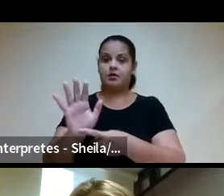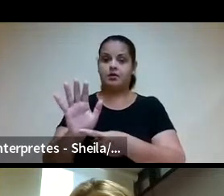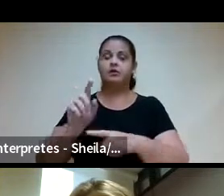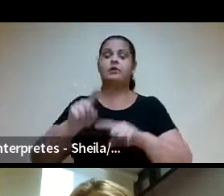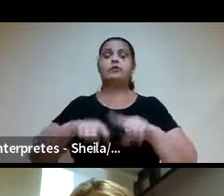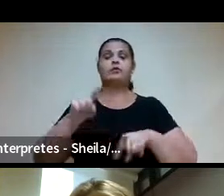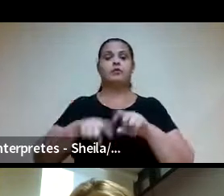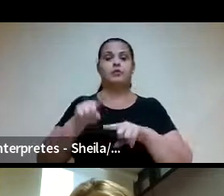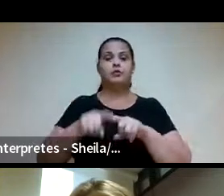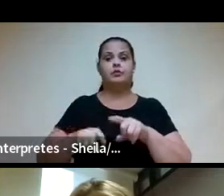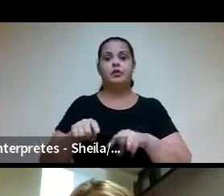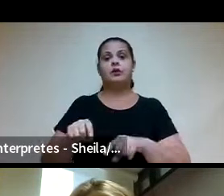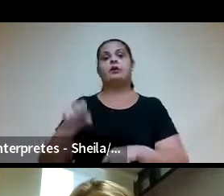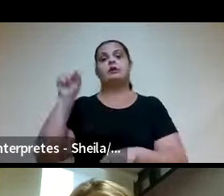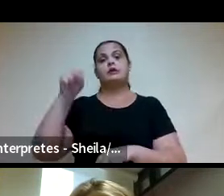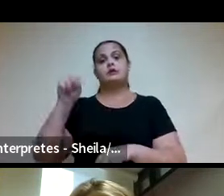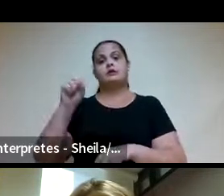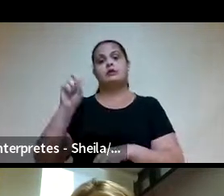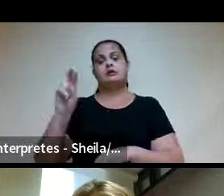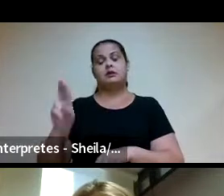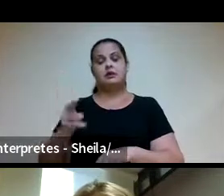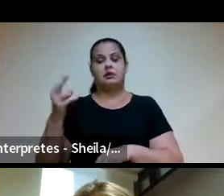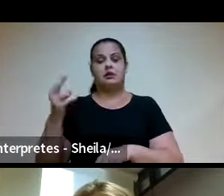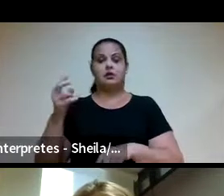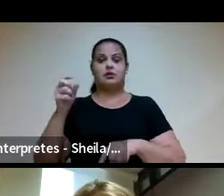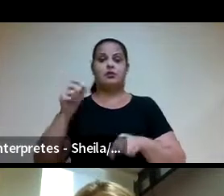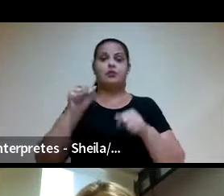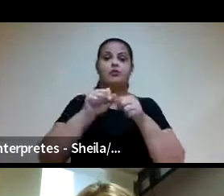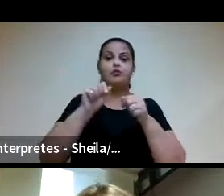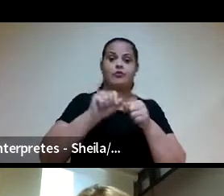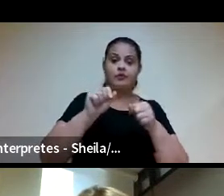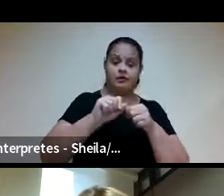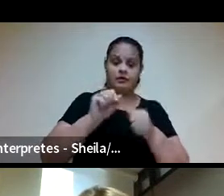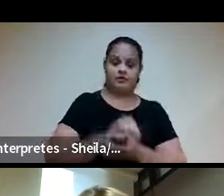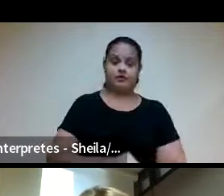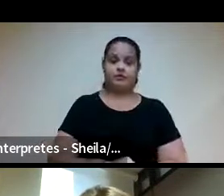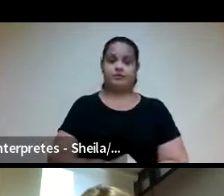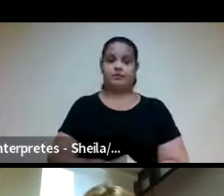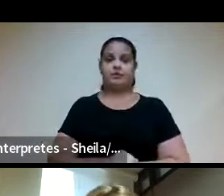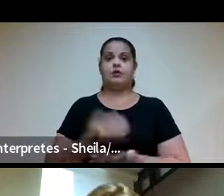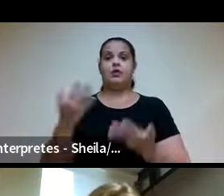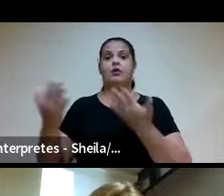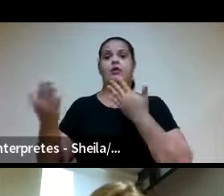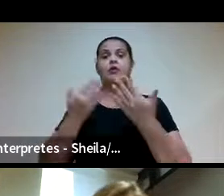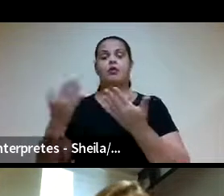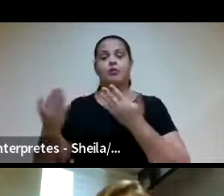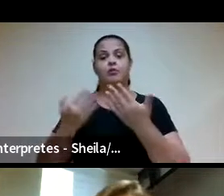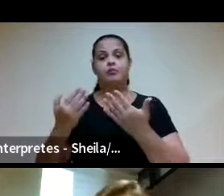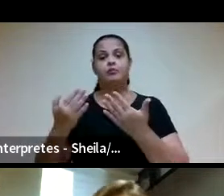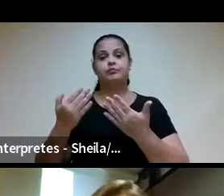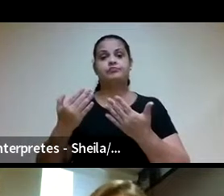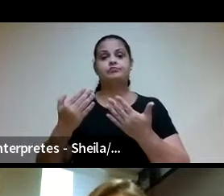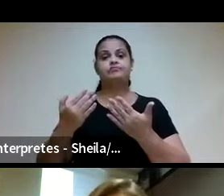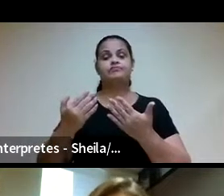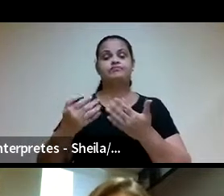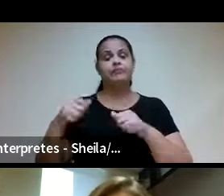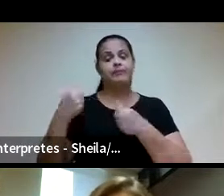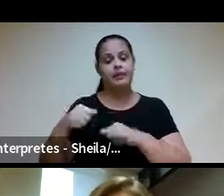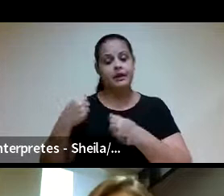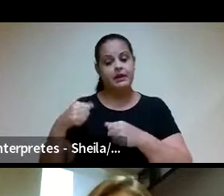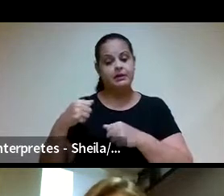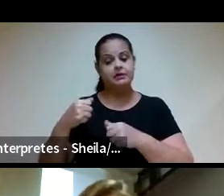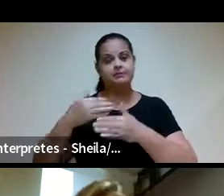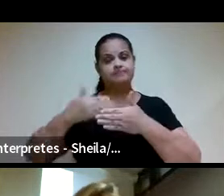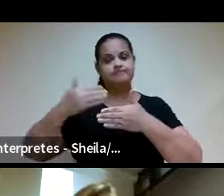foi e o que não foi. Mas que, evidentemente, essas circunstâncias precisam passar pelo crivo da produção probatória para que, em